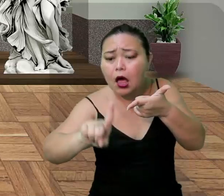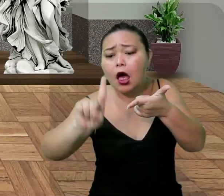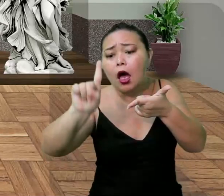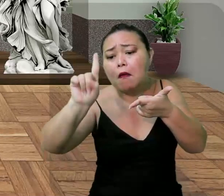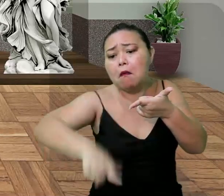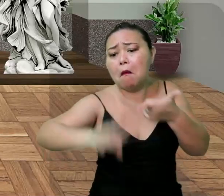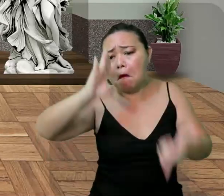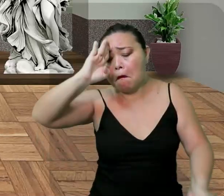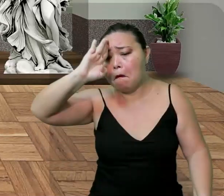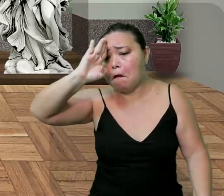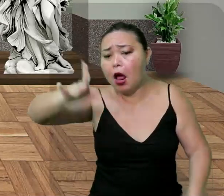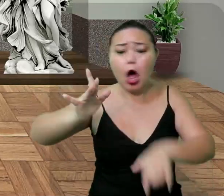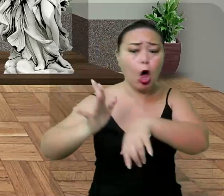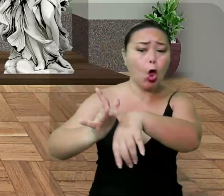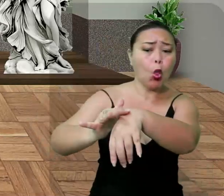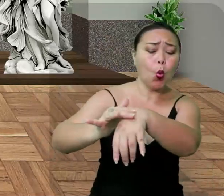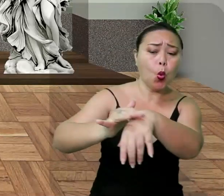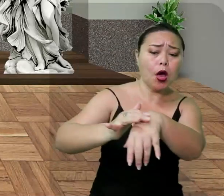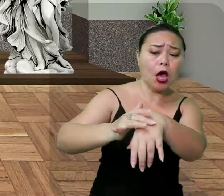peste negra.